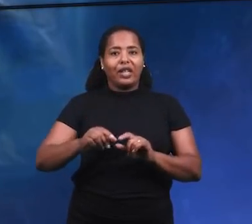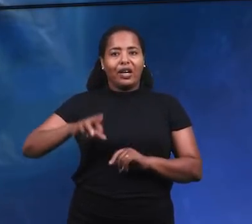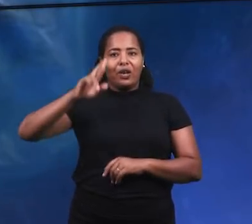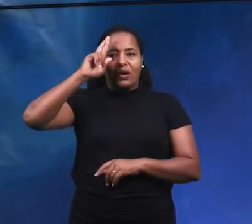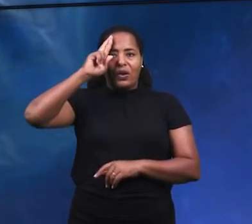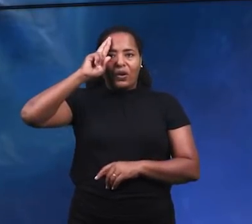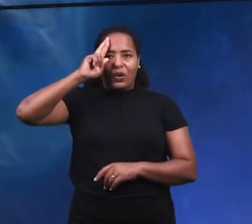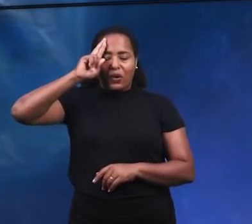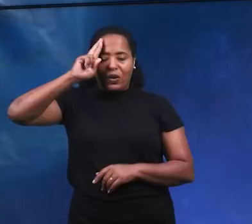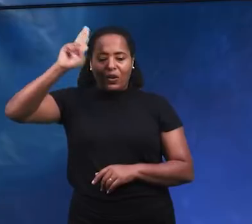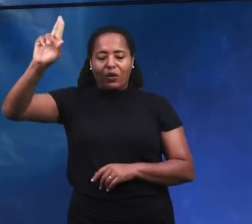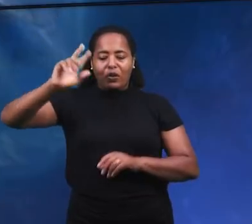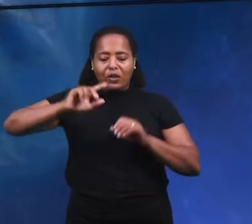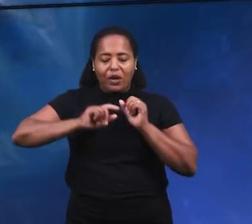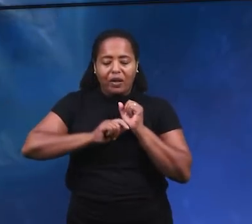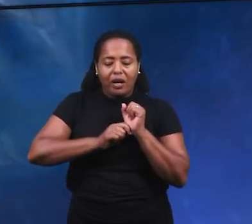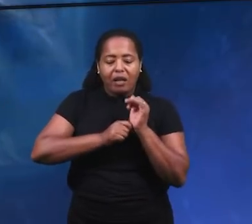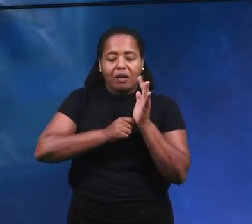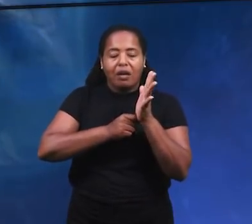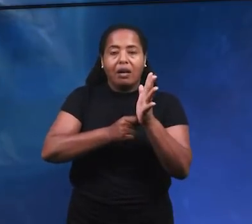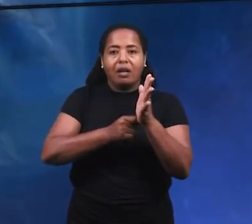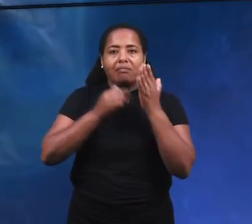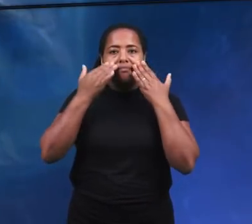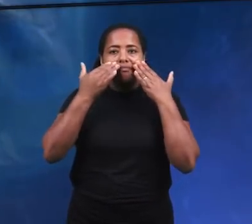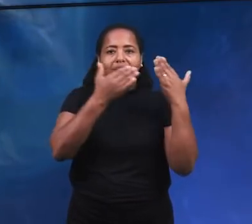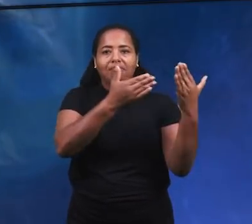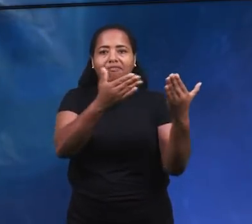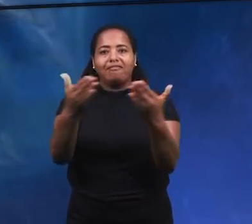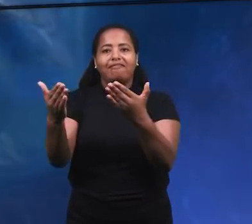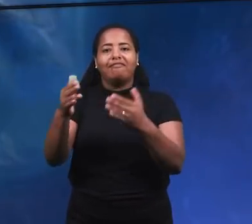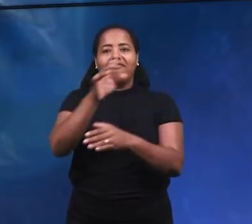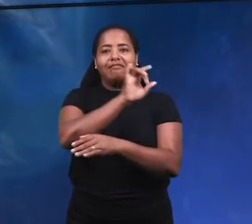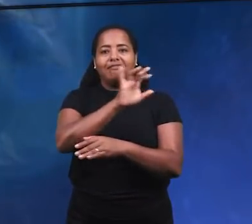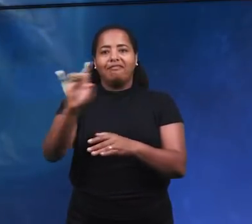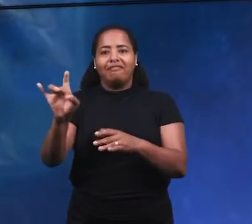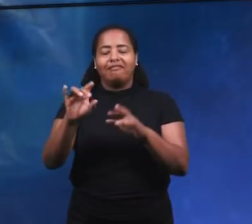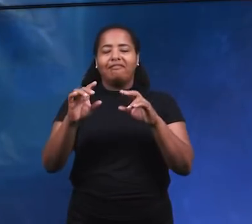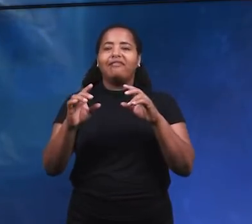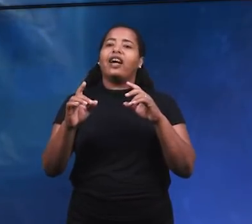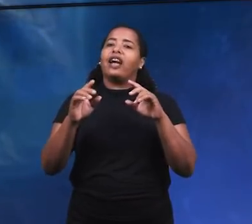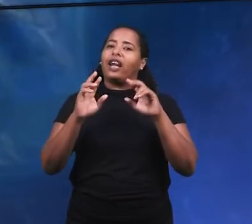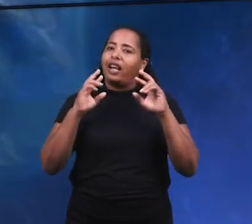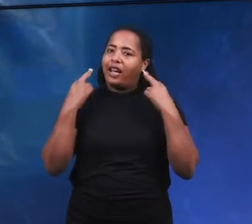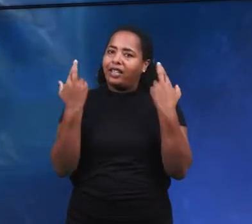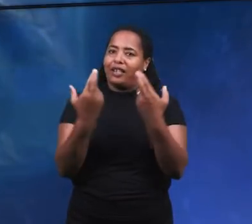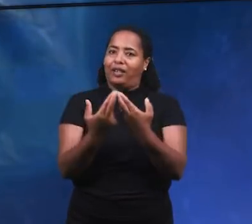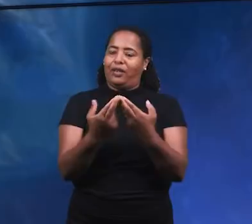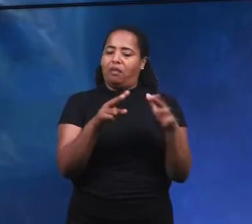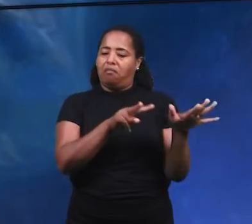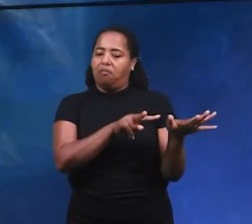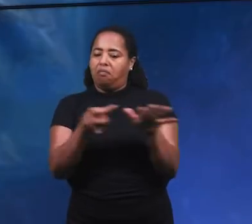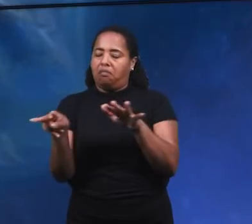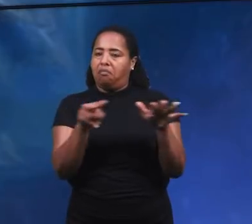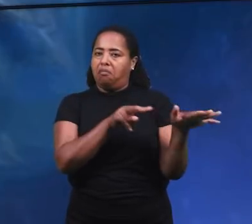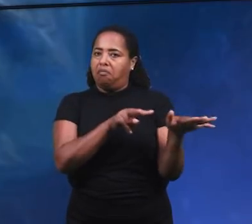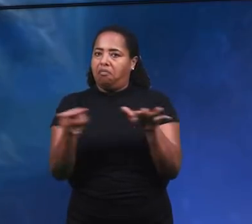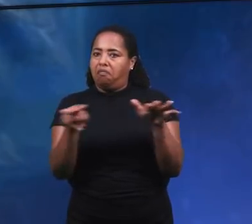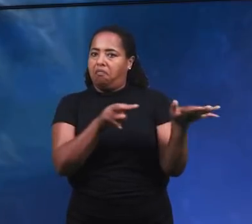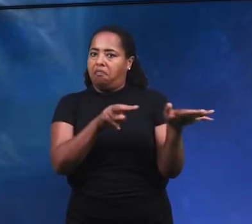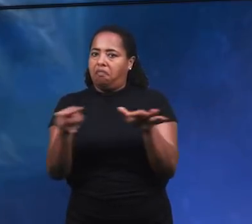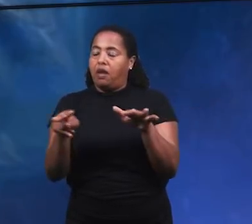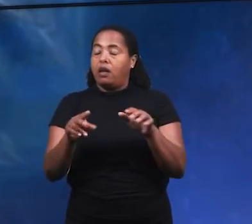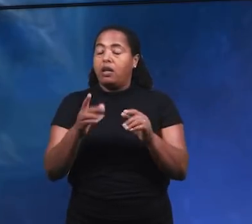o que é interessante é que o Senhor está se revelando a cada semana nessas reuniões. São reuniões